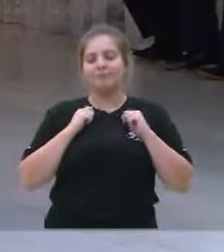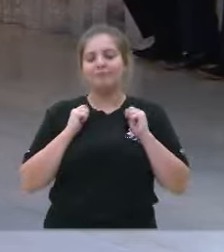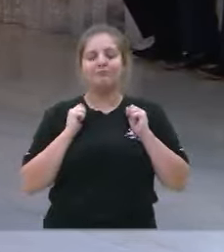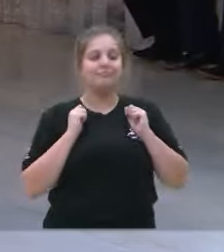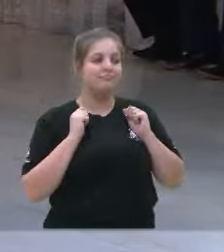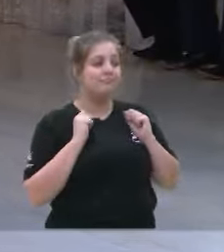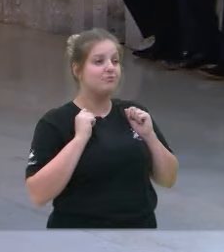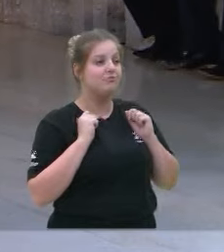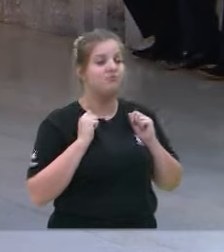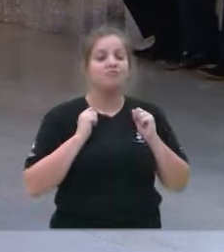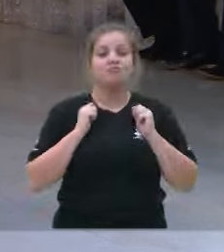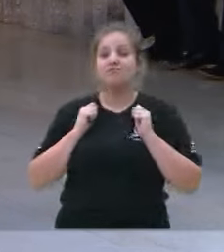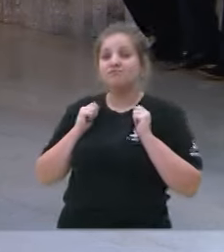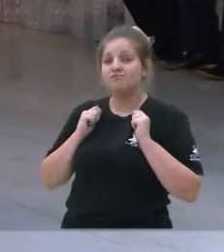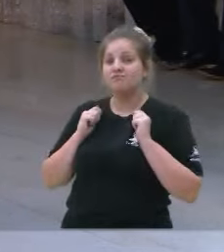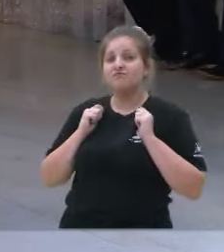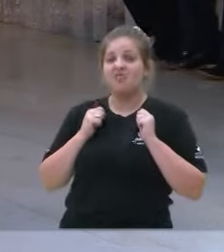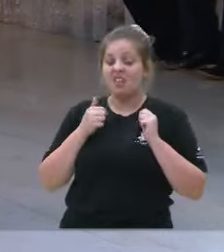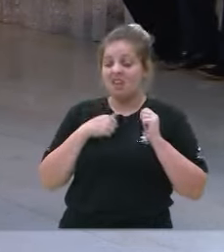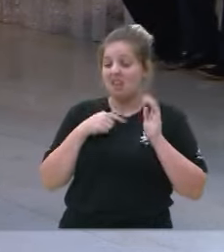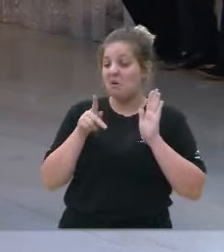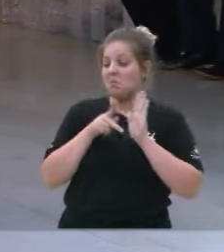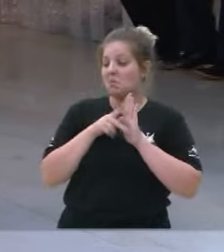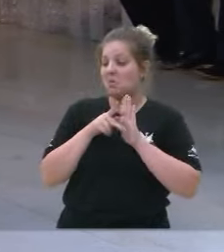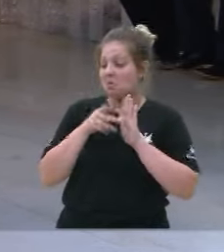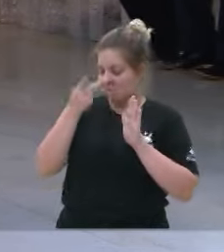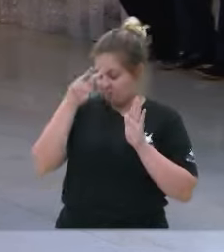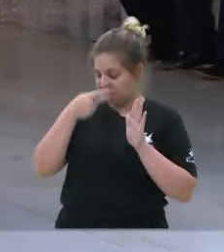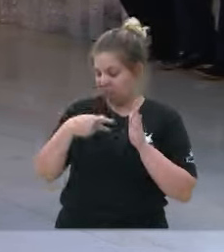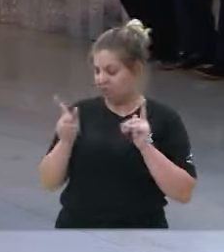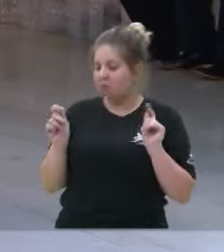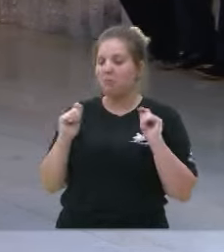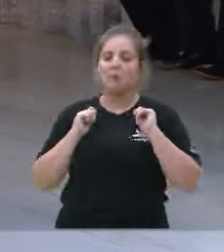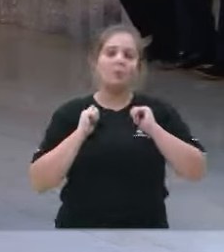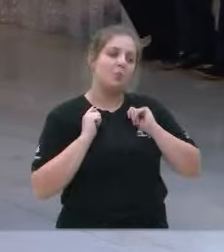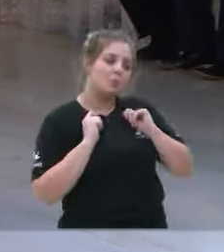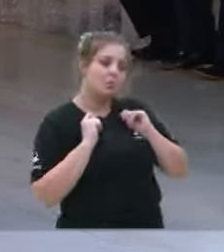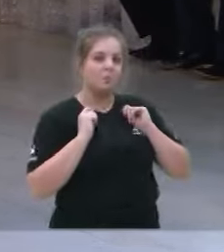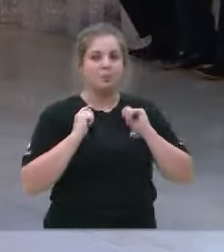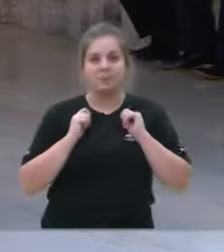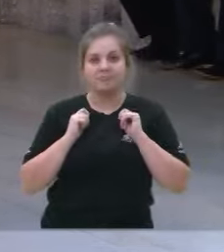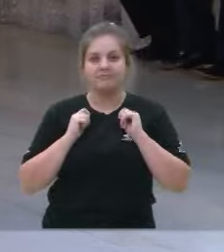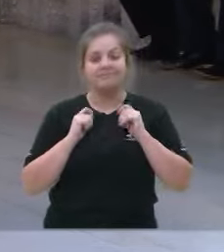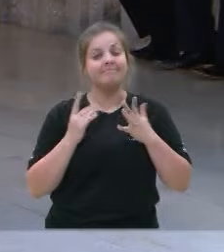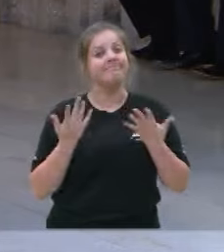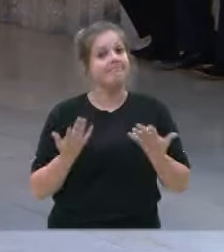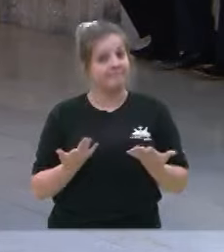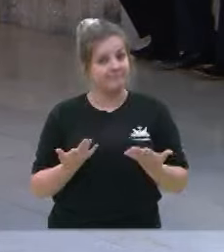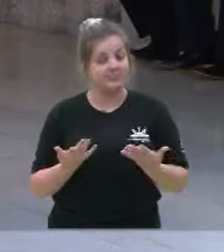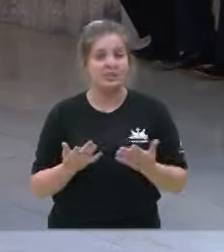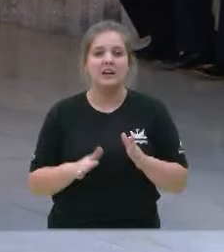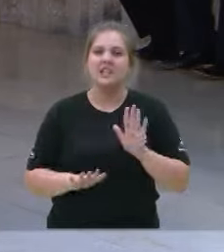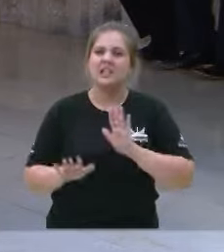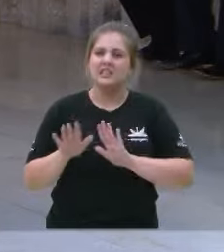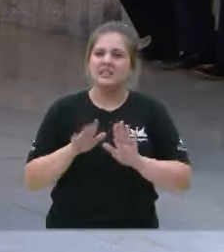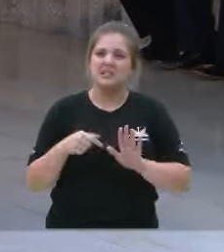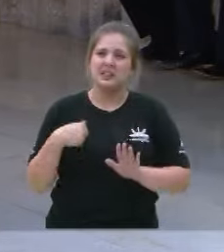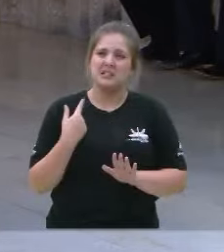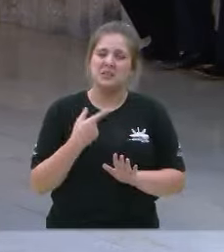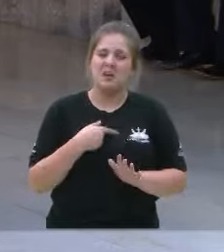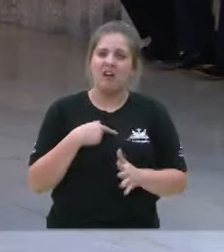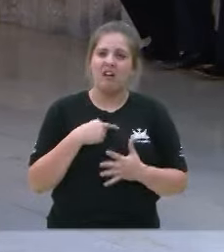parados no nosso próprio eu em um certo egoísmo ou uma certa